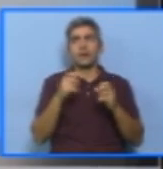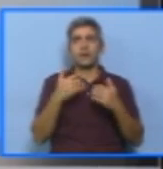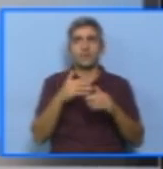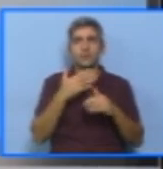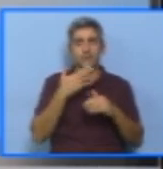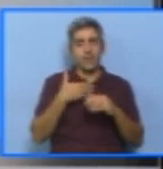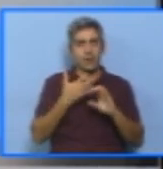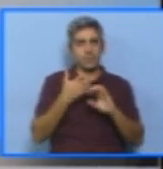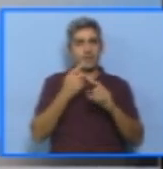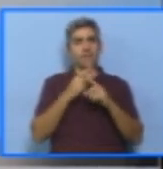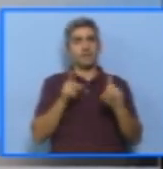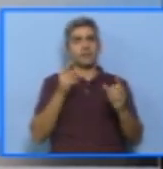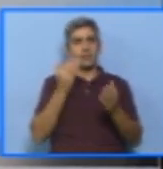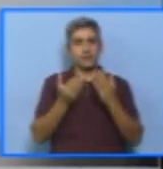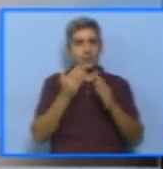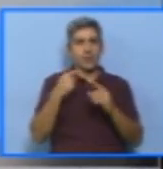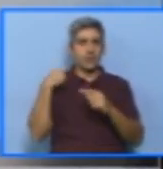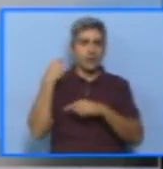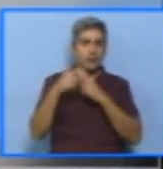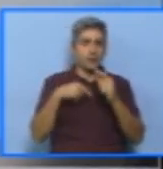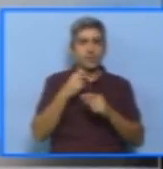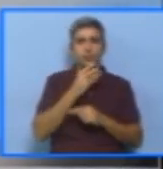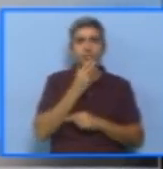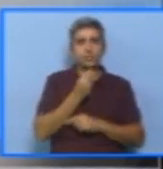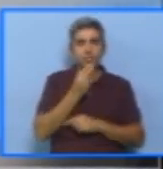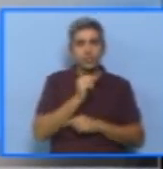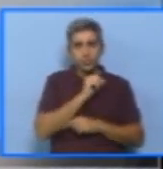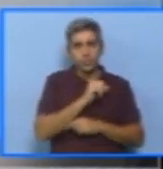nos distingue daquilo que era a tradição judaica,